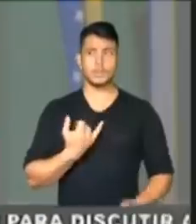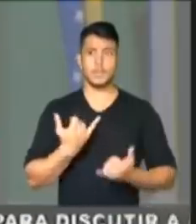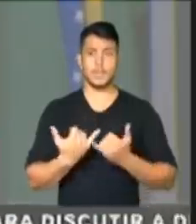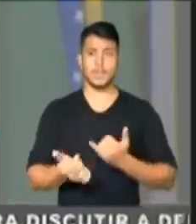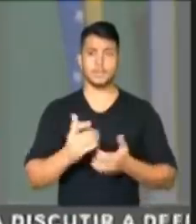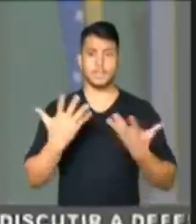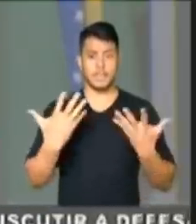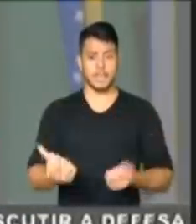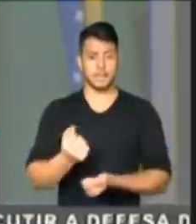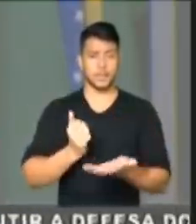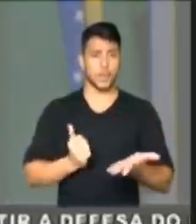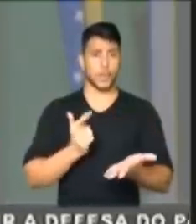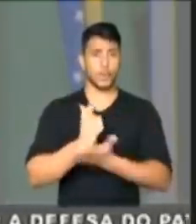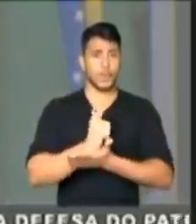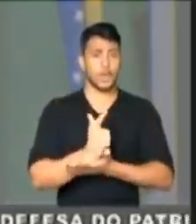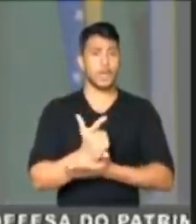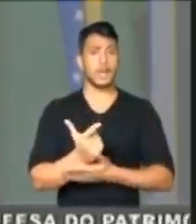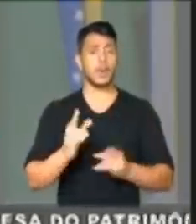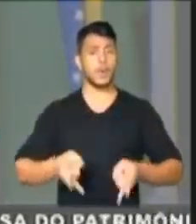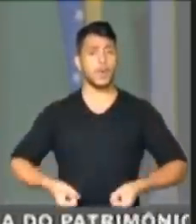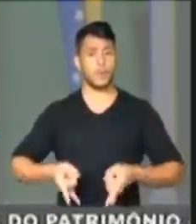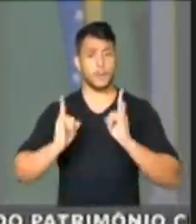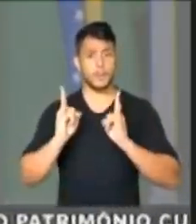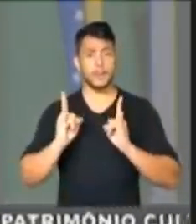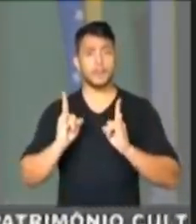compra de um prédio superfaturado.